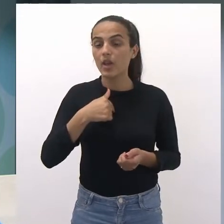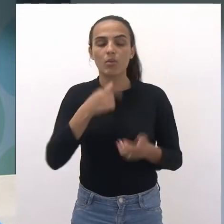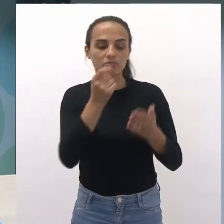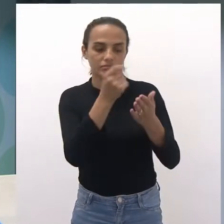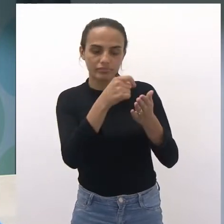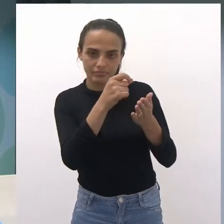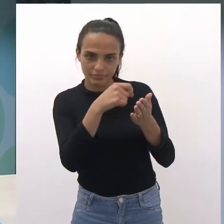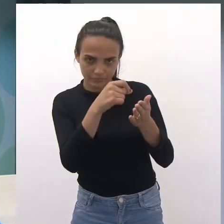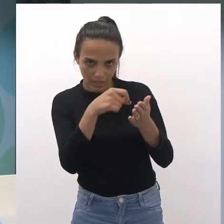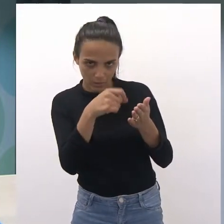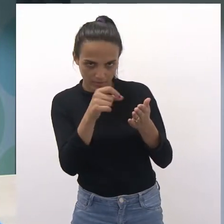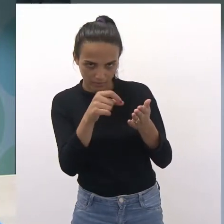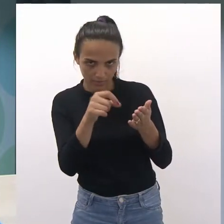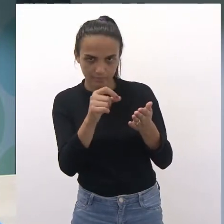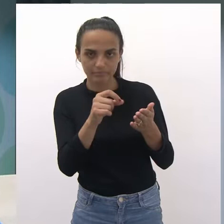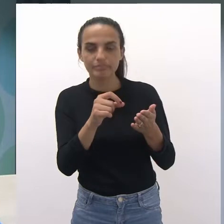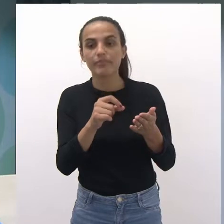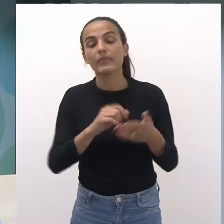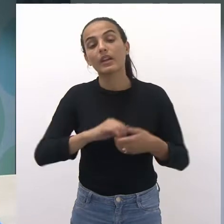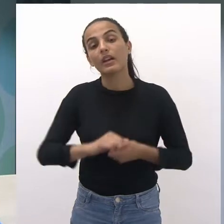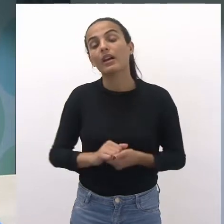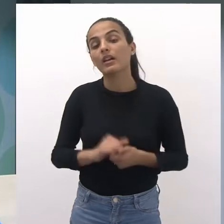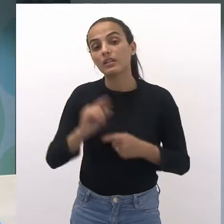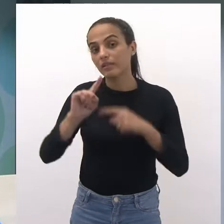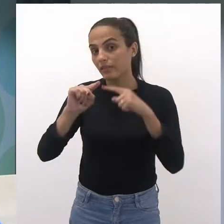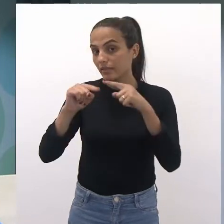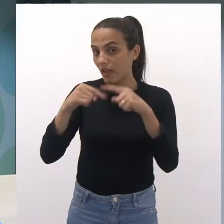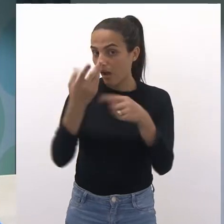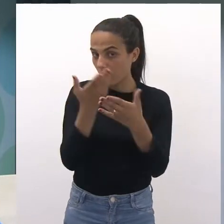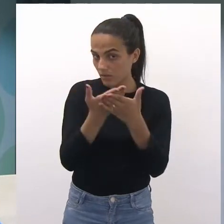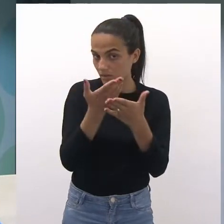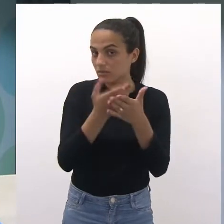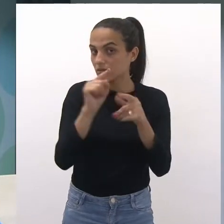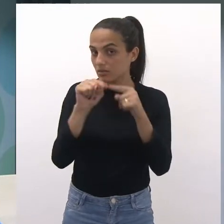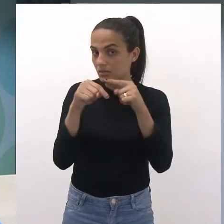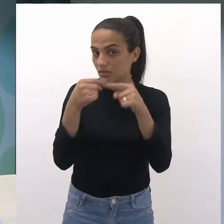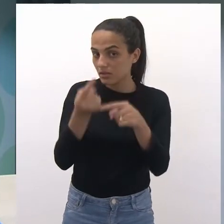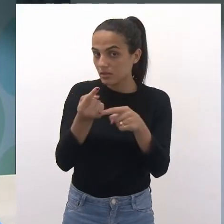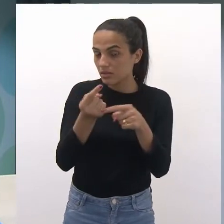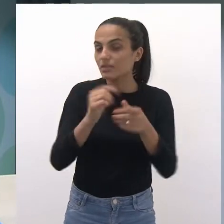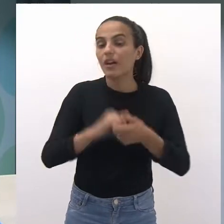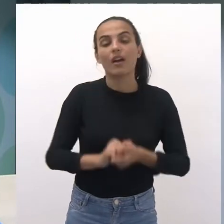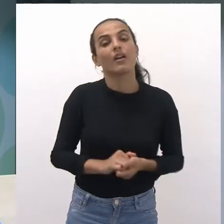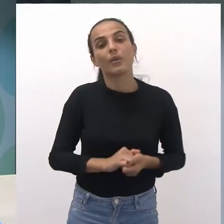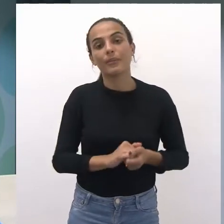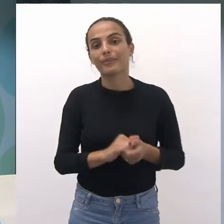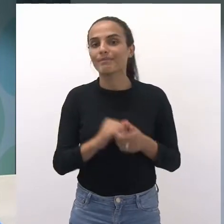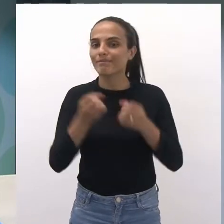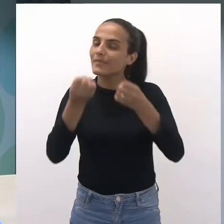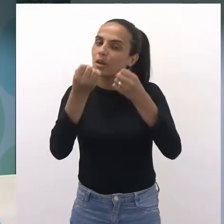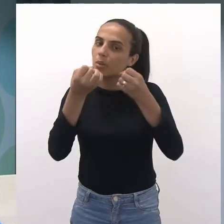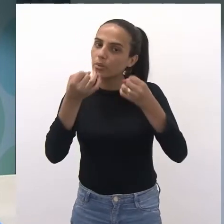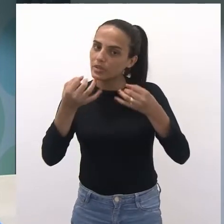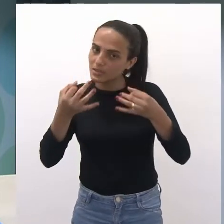fazia isso que você mencionava, anotava e na aula seguinte já entrava, colocava